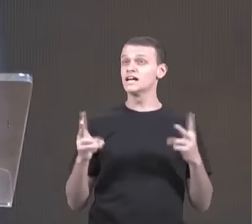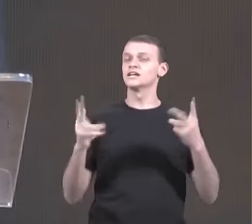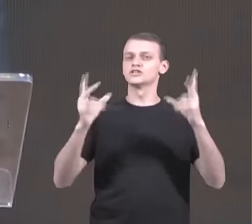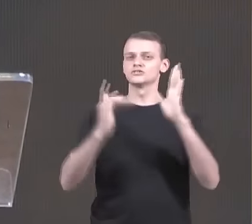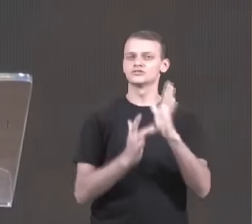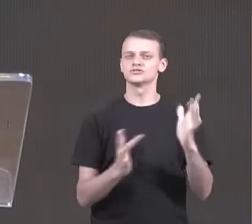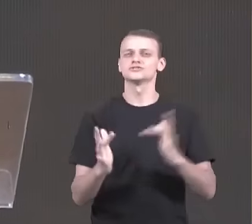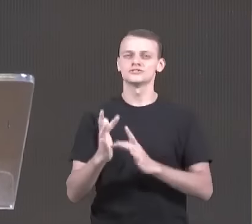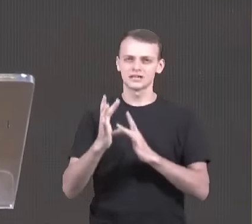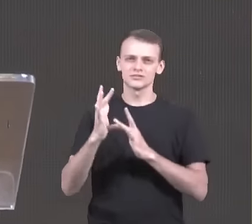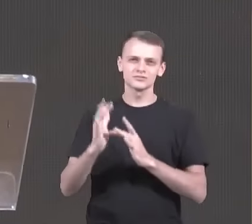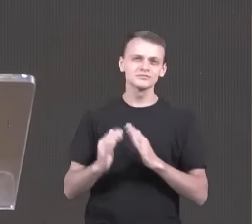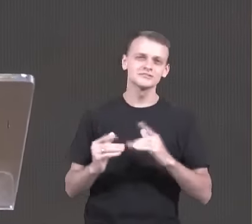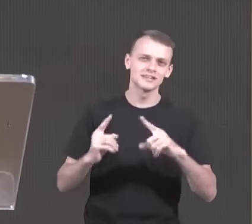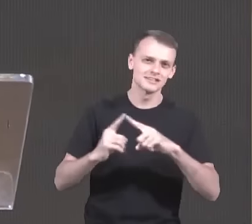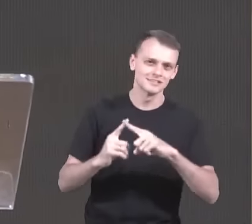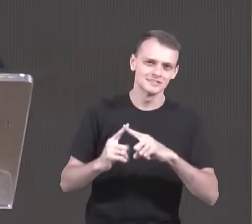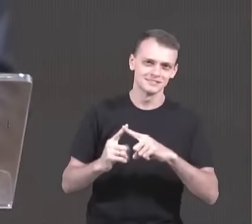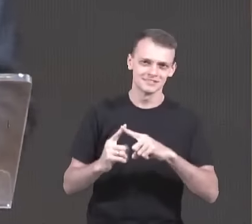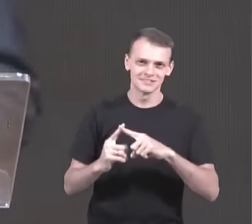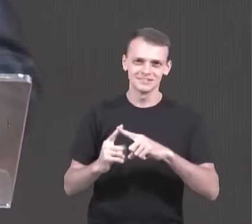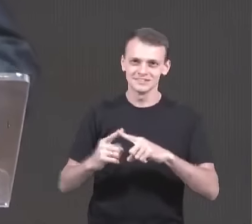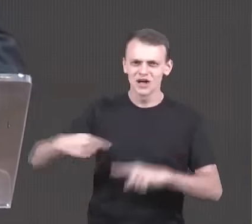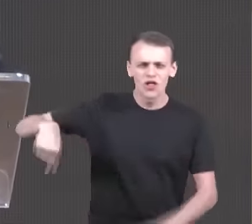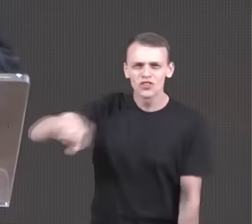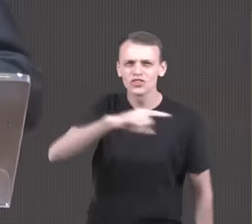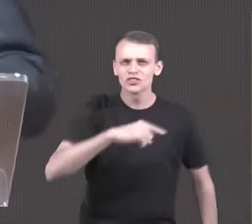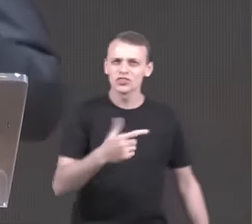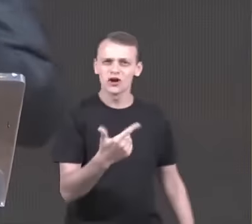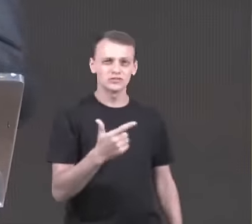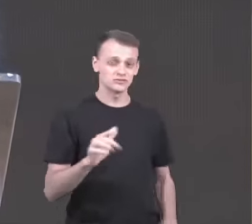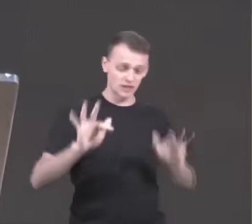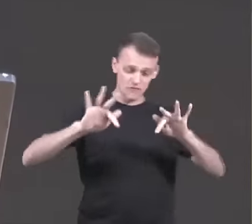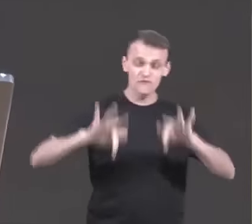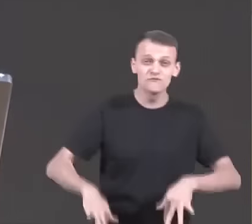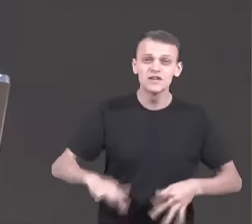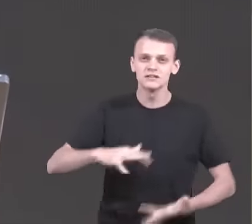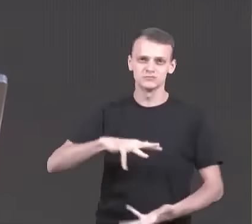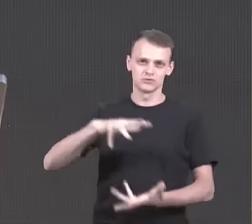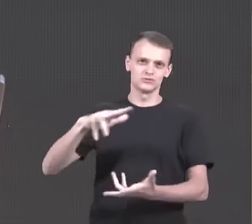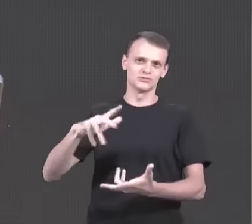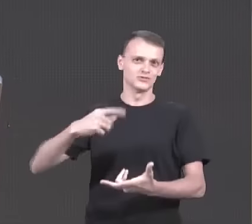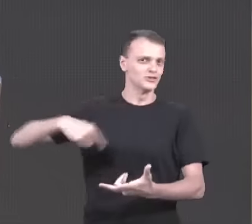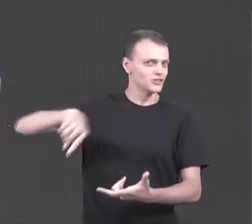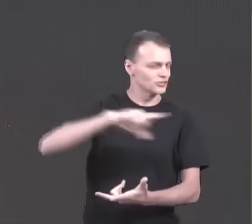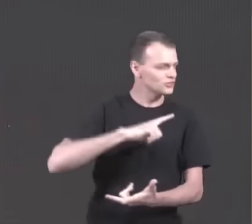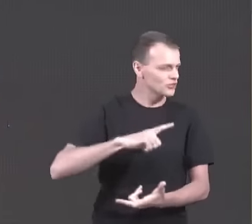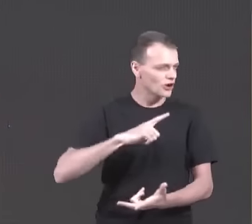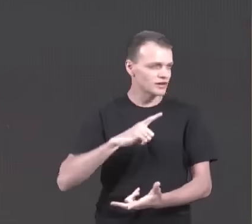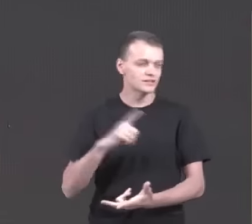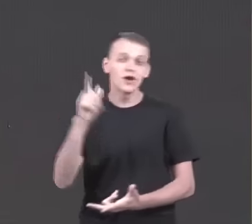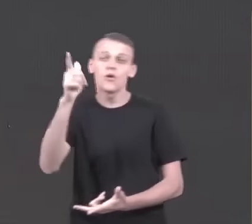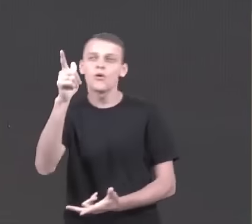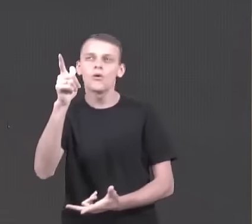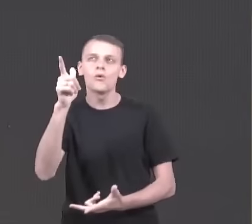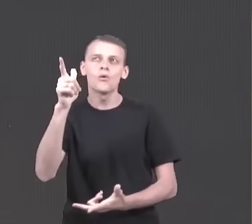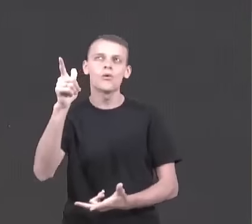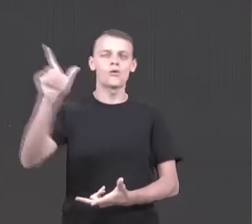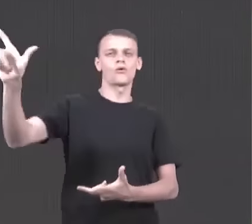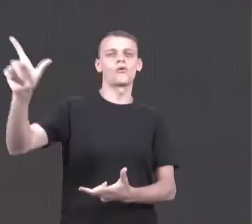Jesus e a vitória da sua igreja. Nós não teremos um fim do mundo, nós teremos um